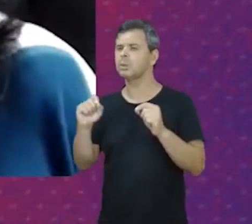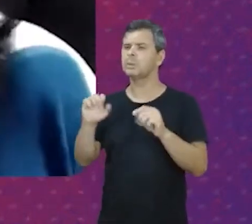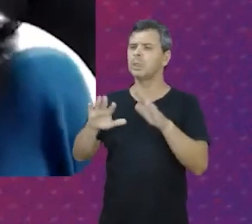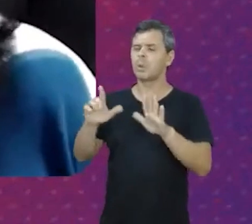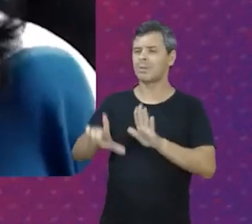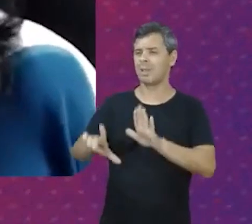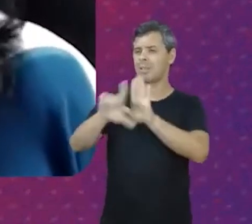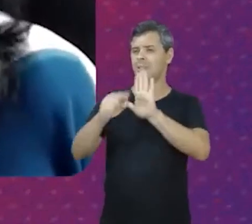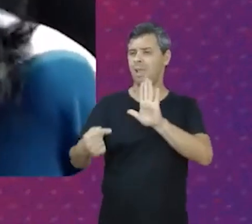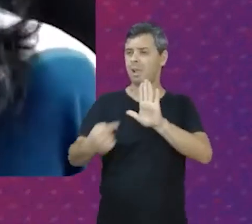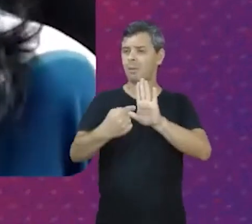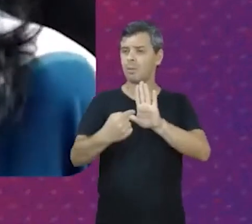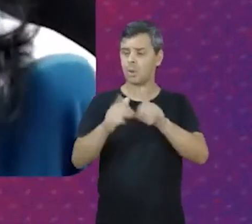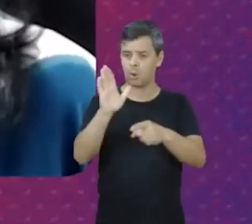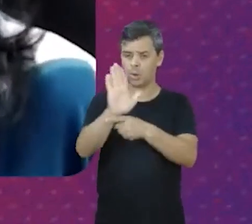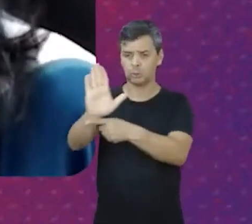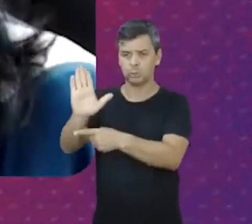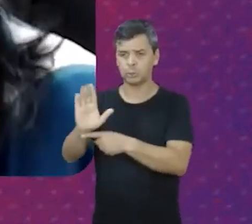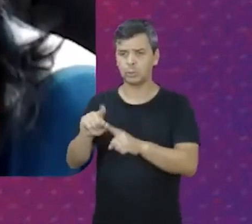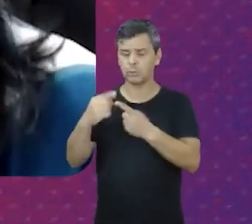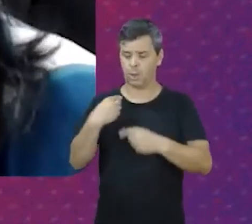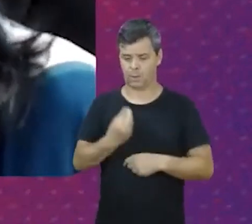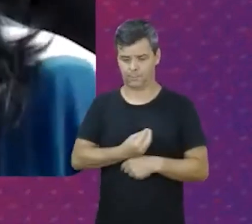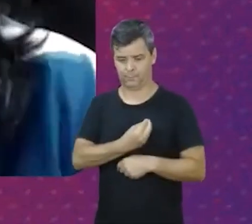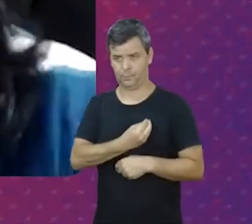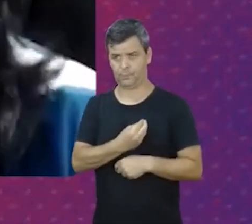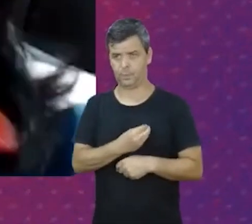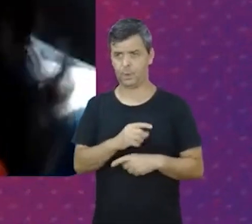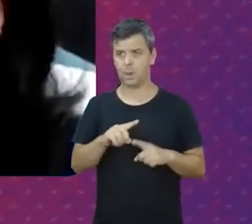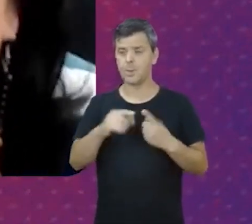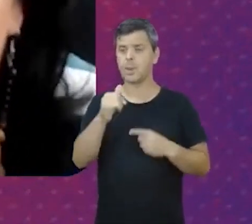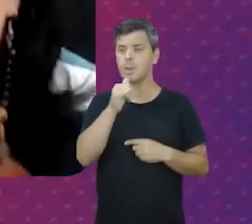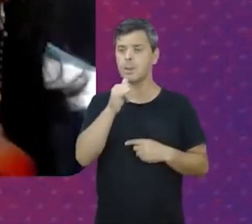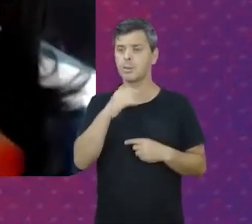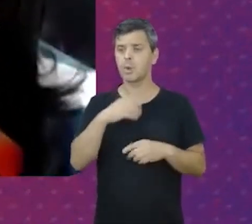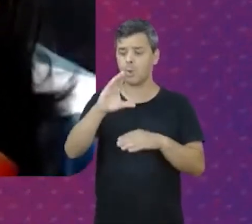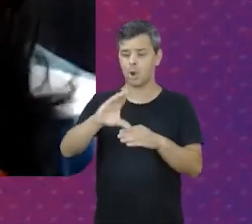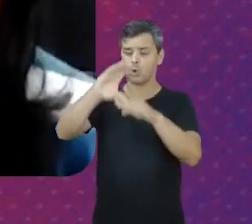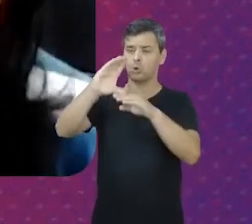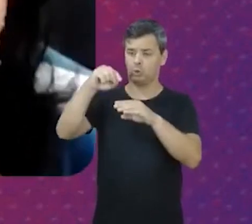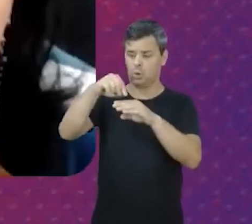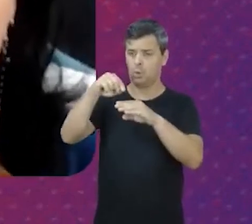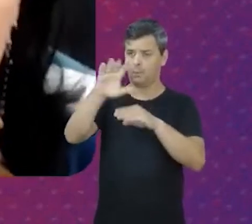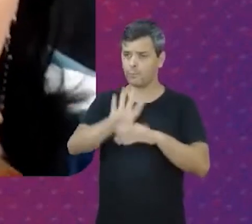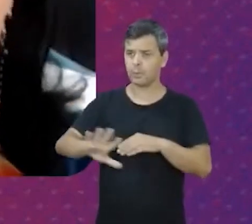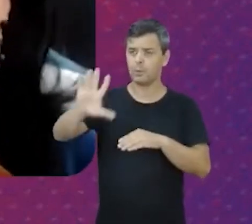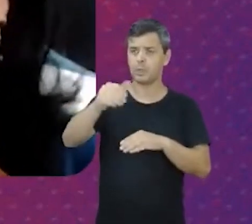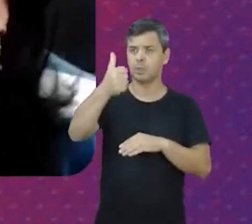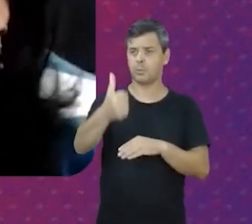da legislação nos ajuda a estar vivos, né? Uma delas, por exemplo, é a Constituição Federal